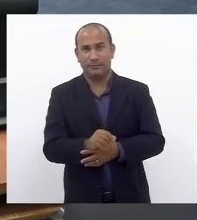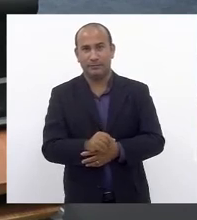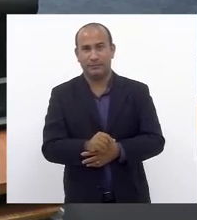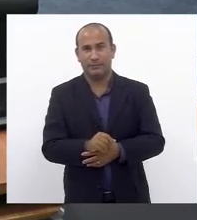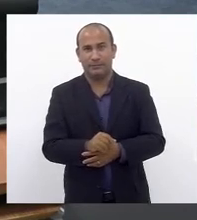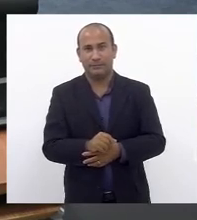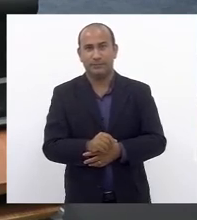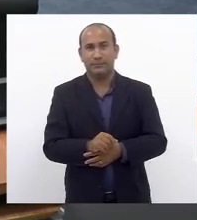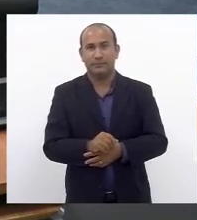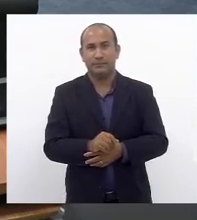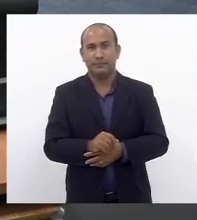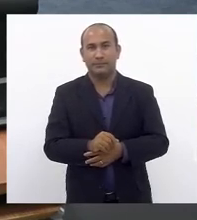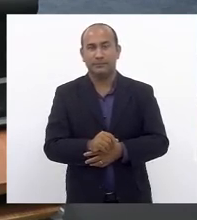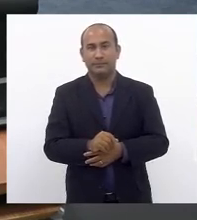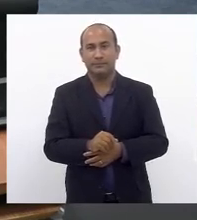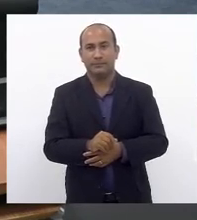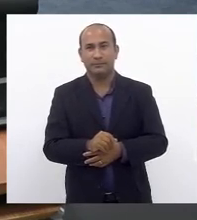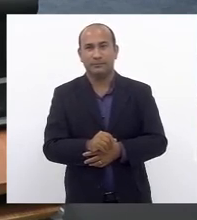direitos que